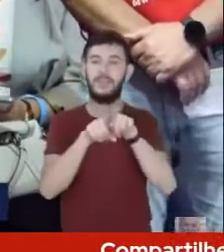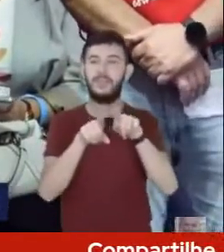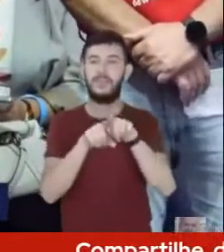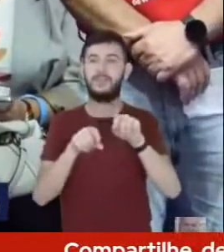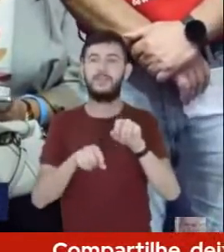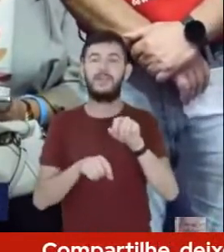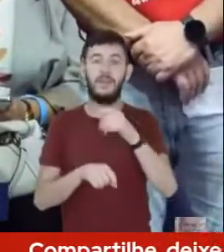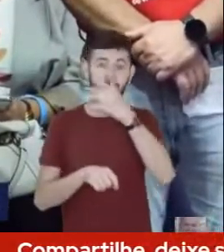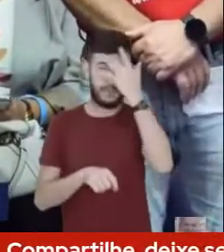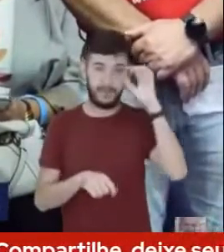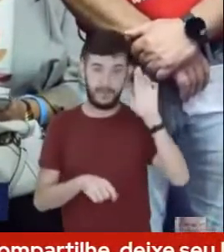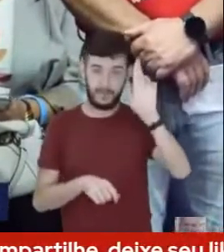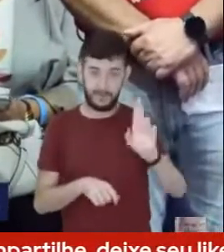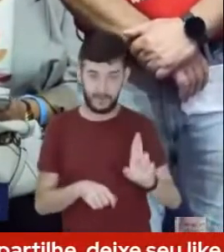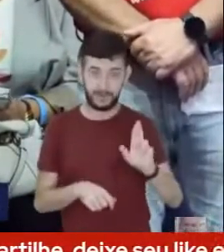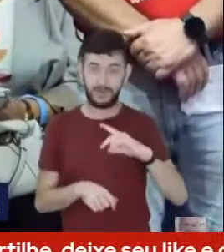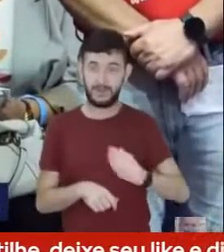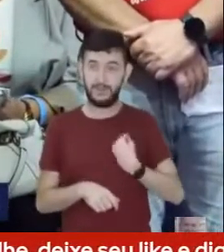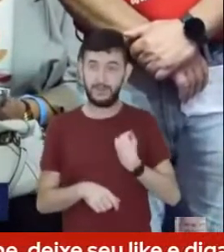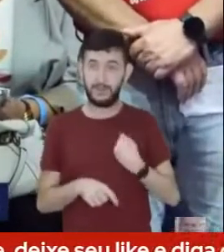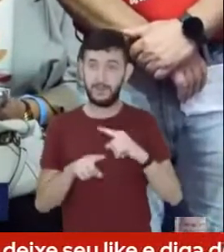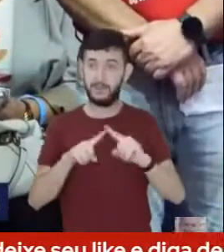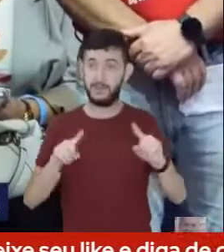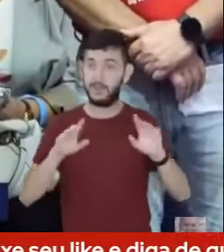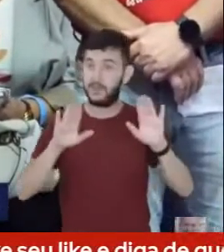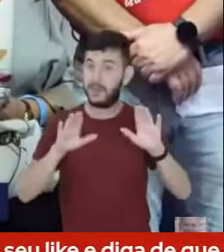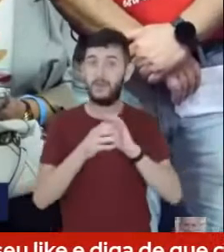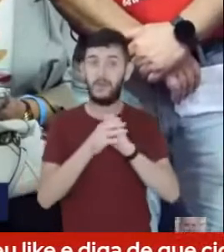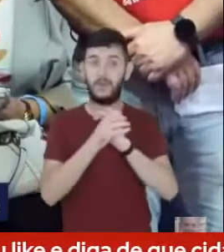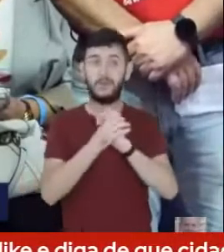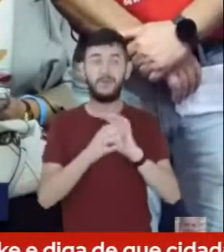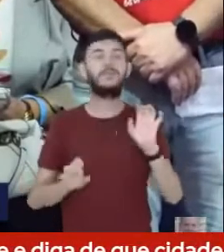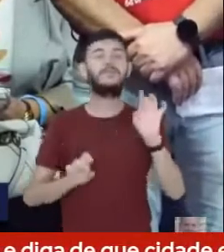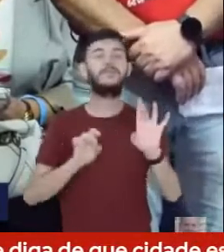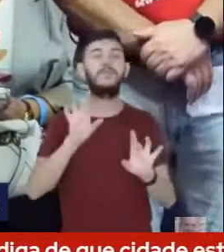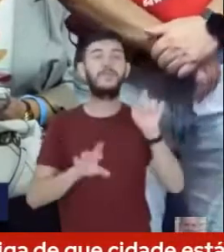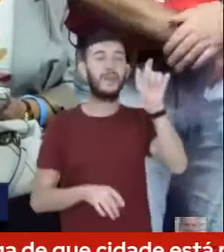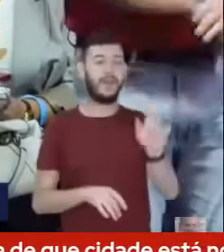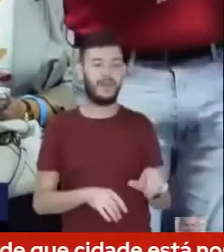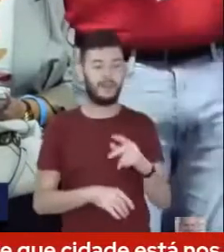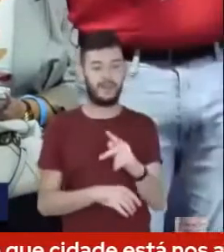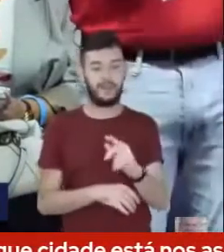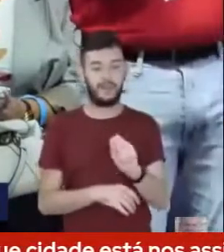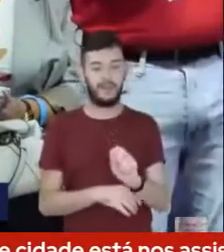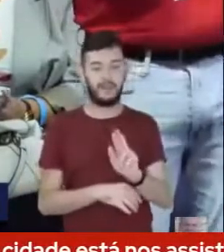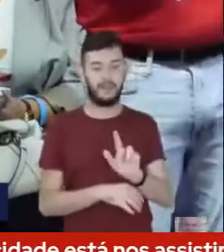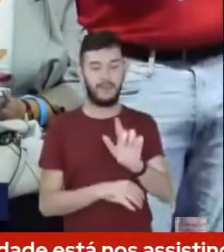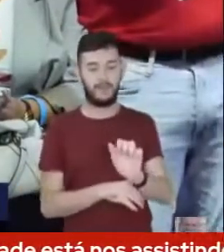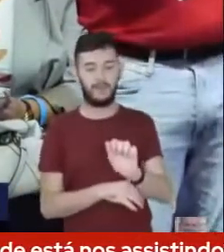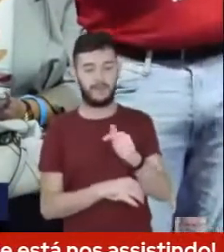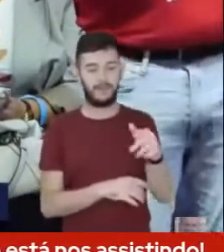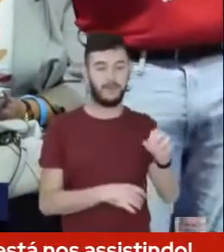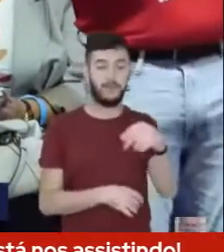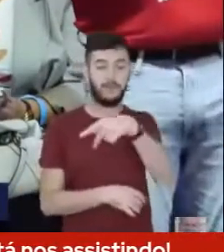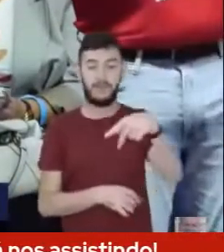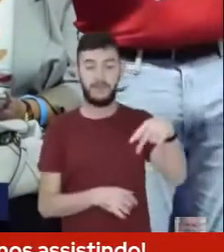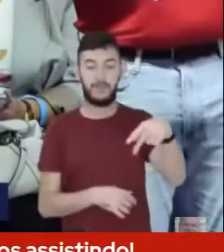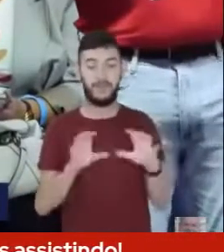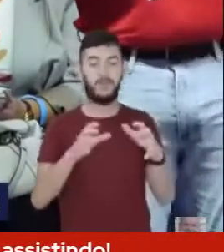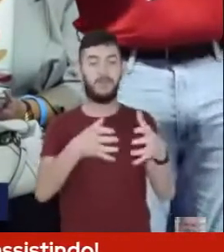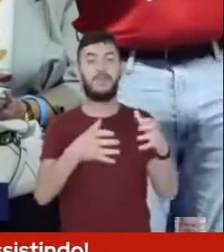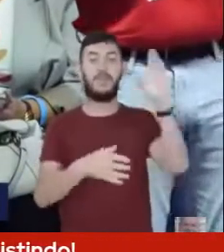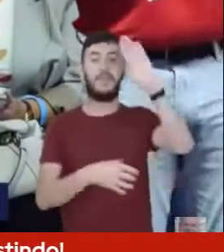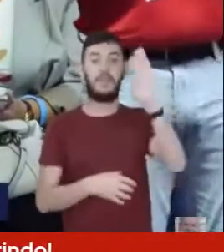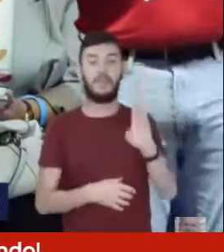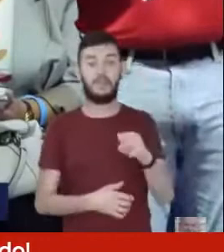Quero fazer um cumprimento especial aqui para o Paulão, presidente da Confederação Nacional dos Metalúrgicos, da CUT,